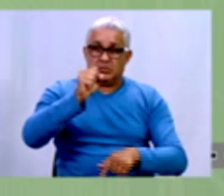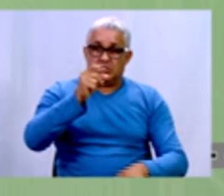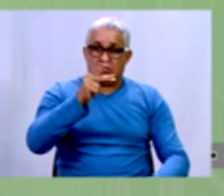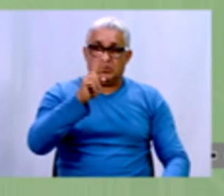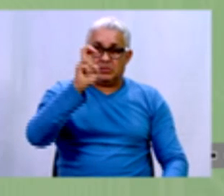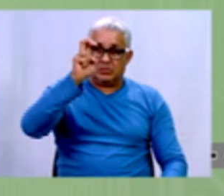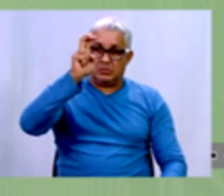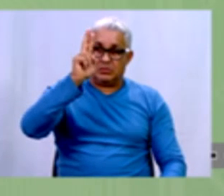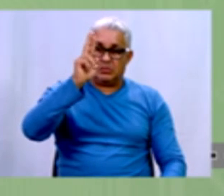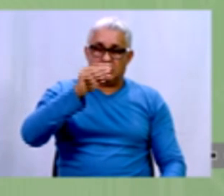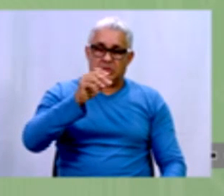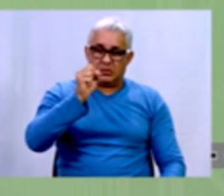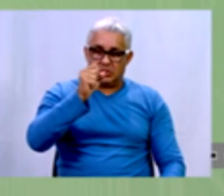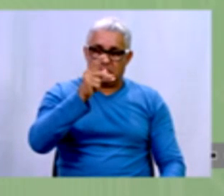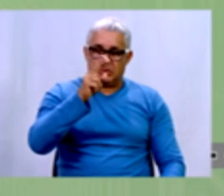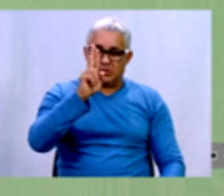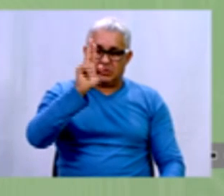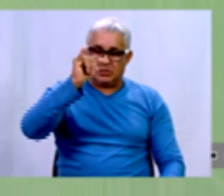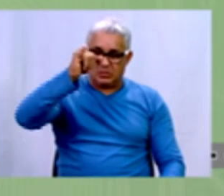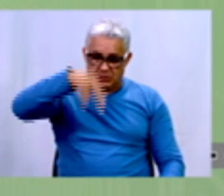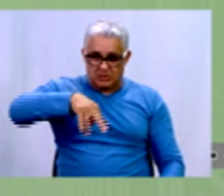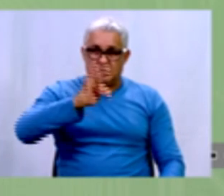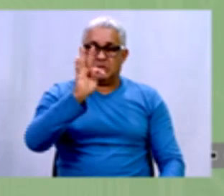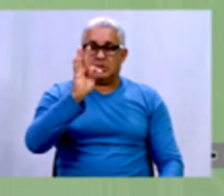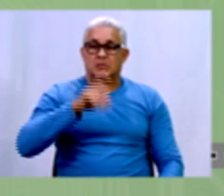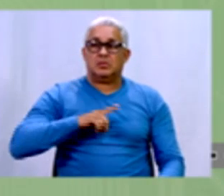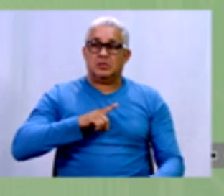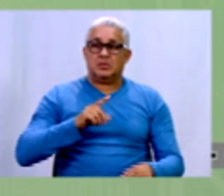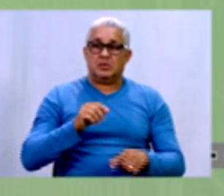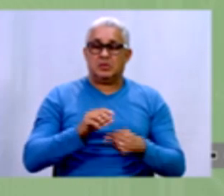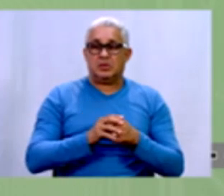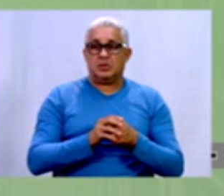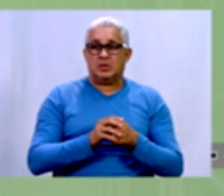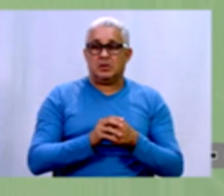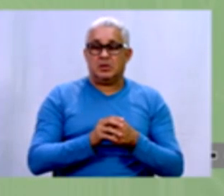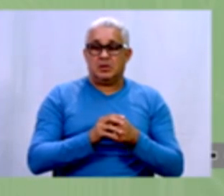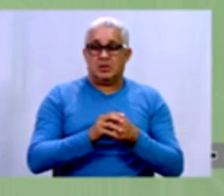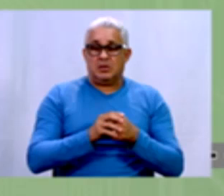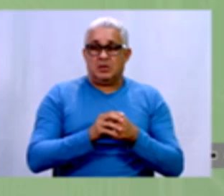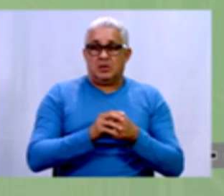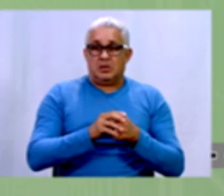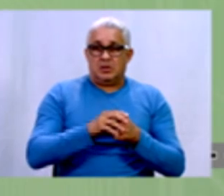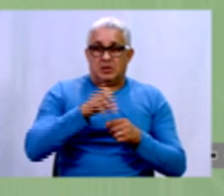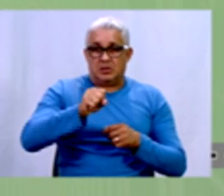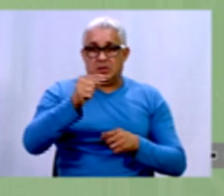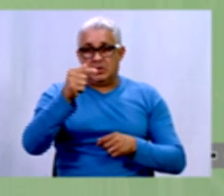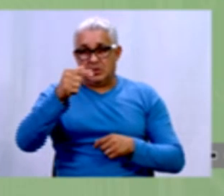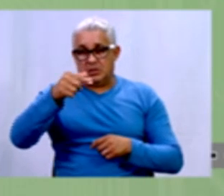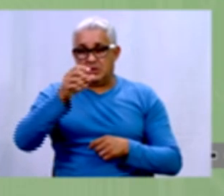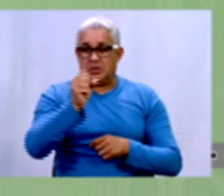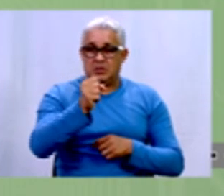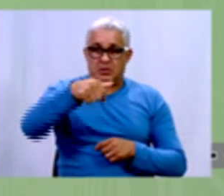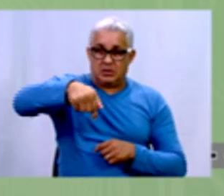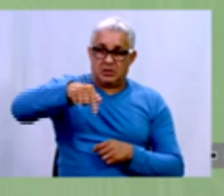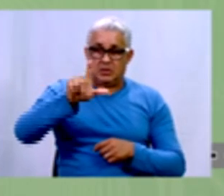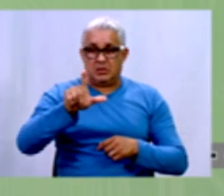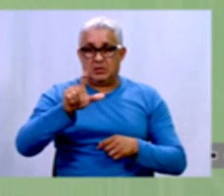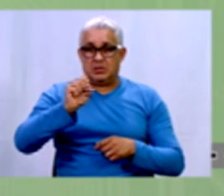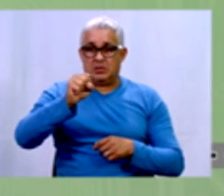Então, por exemplo, uma base de dados. Fazer com que a aplicação rode no SQL Server além do